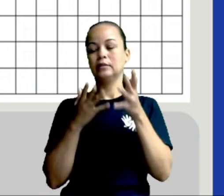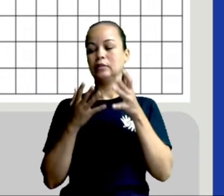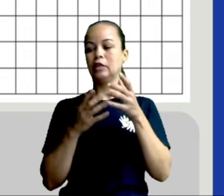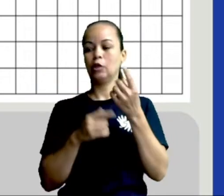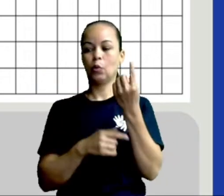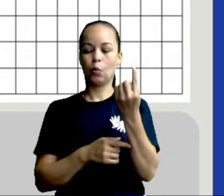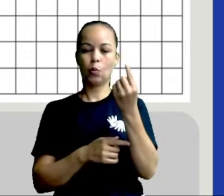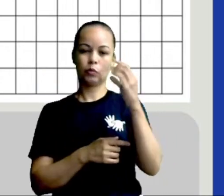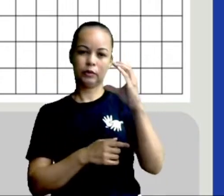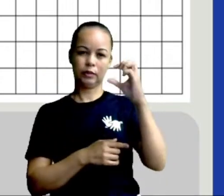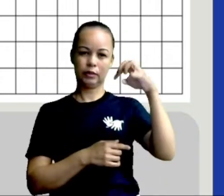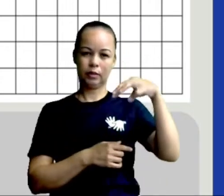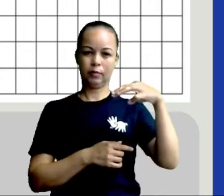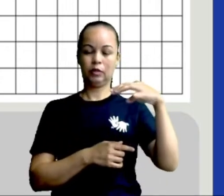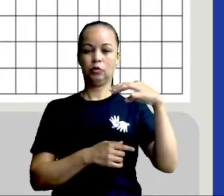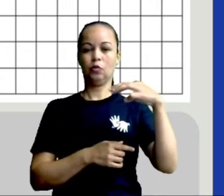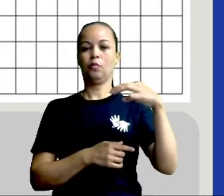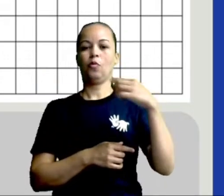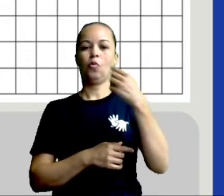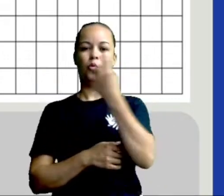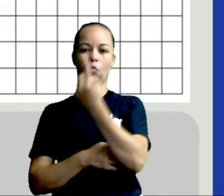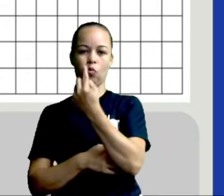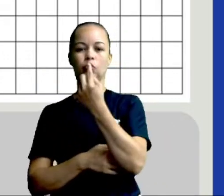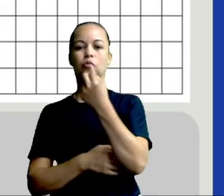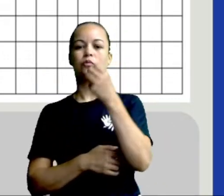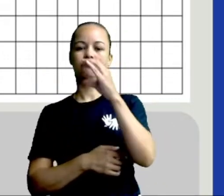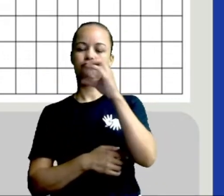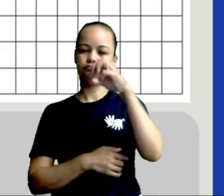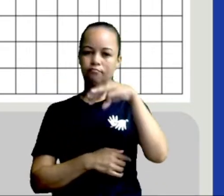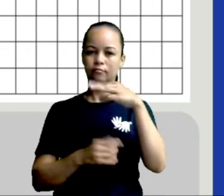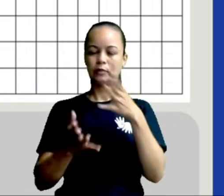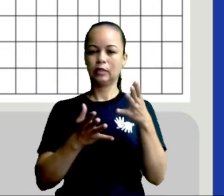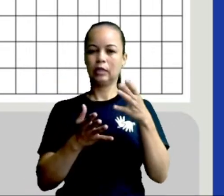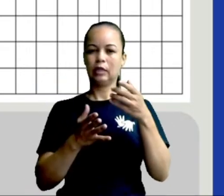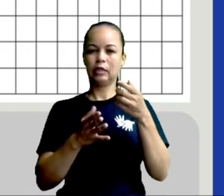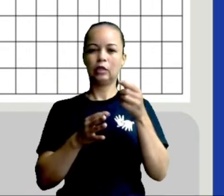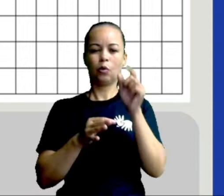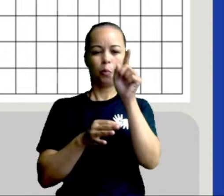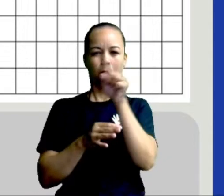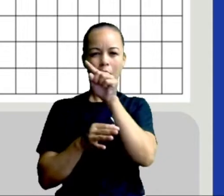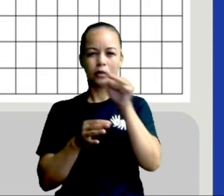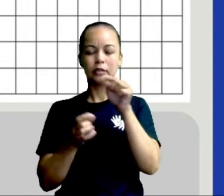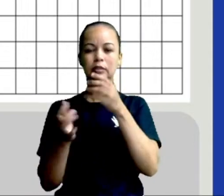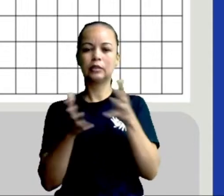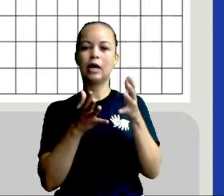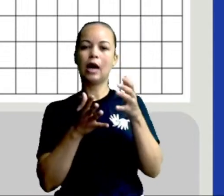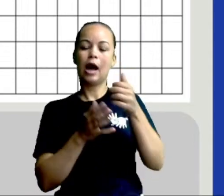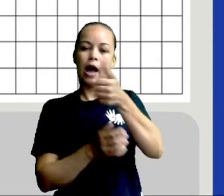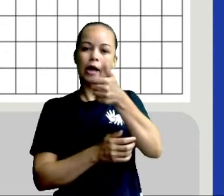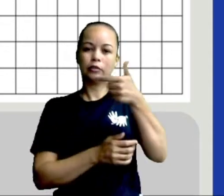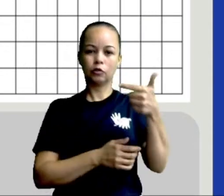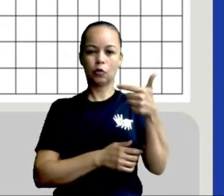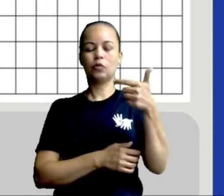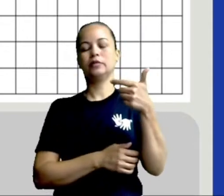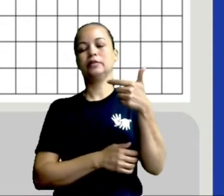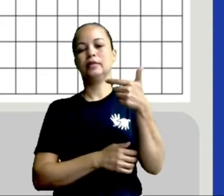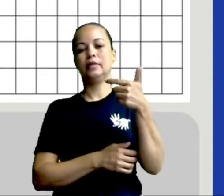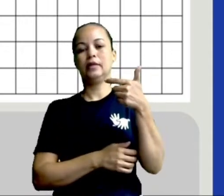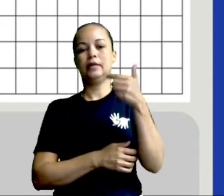1 centímetro, construa diferentes retângulos de área igual a 12 centímetros quadrados,